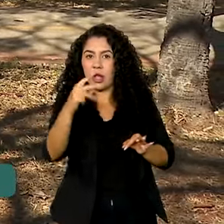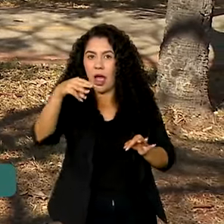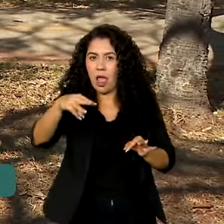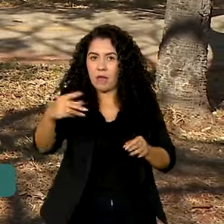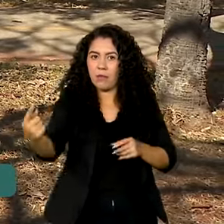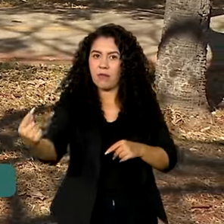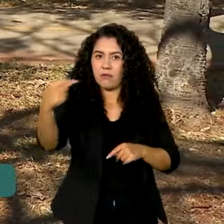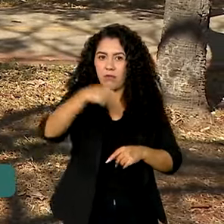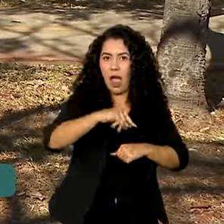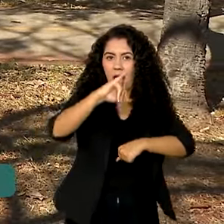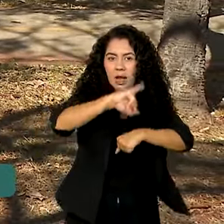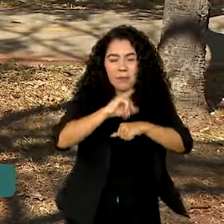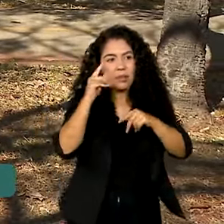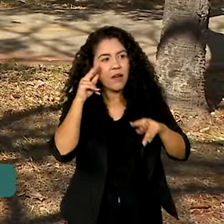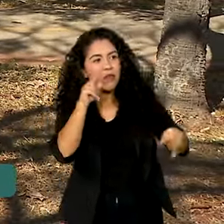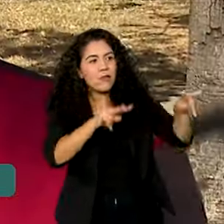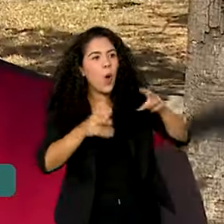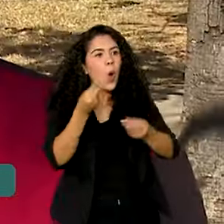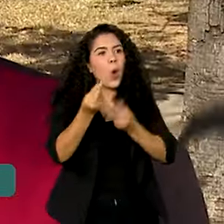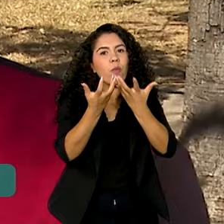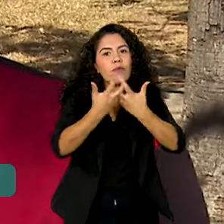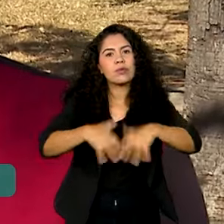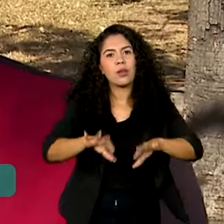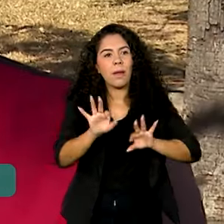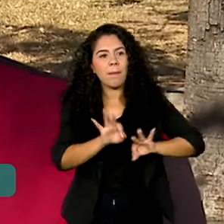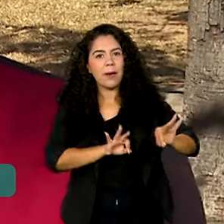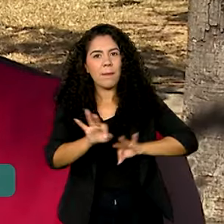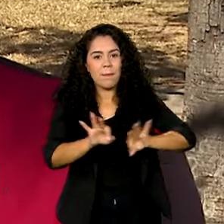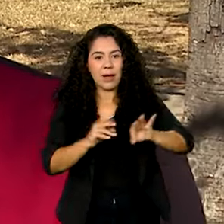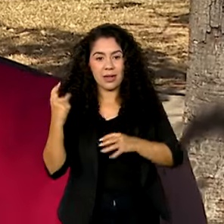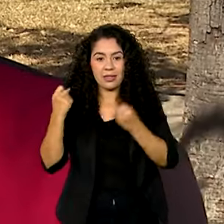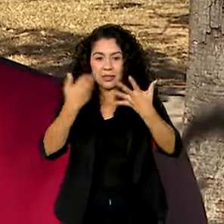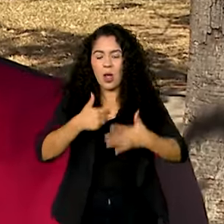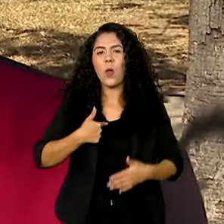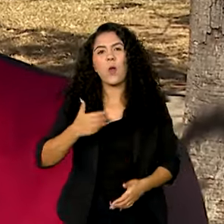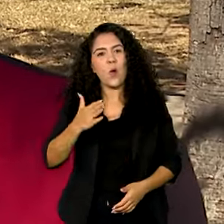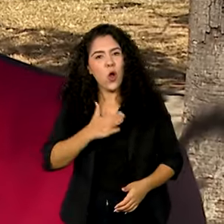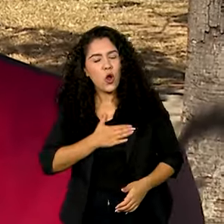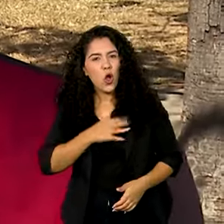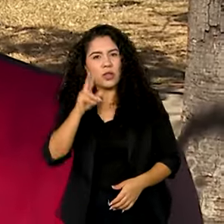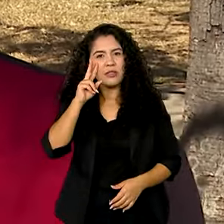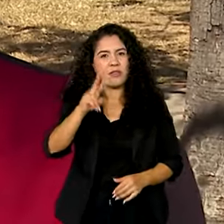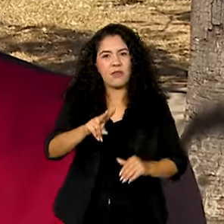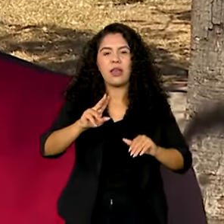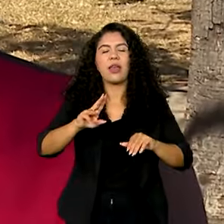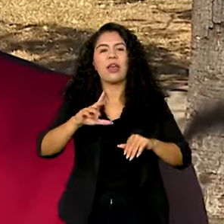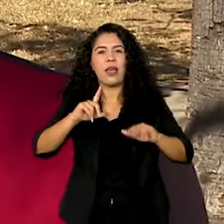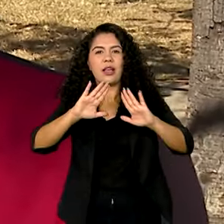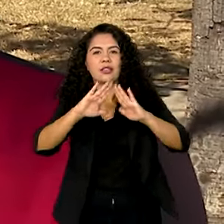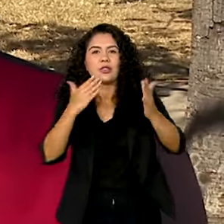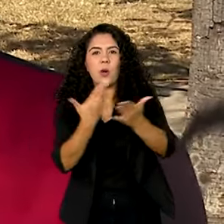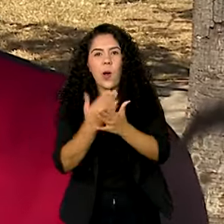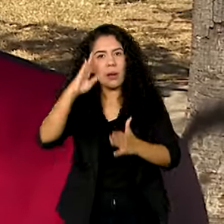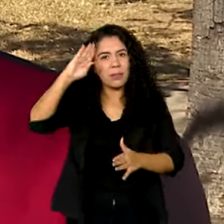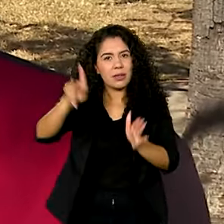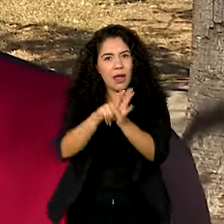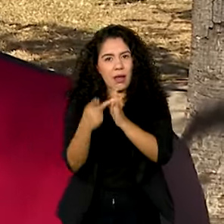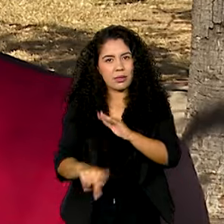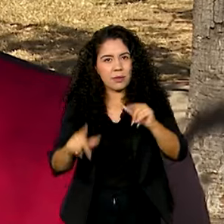capital, para ver os preparativos. O negócio de ver o Colégio Militar de Brasília, o Batalhão da Guarda